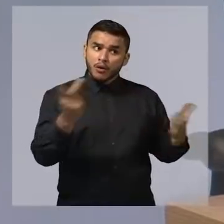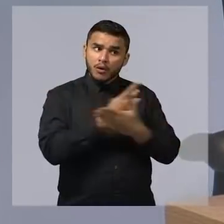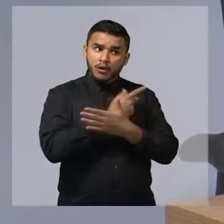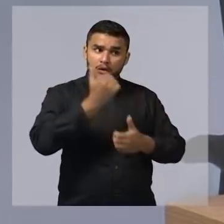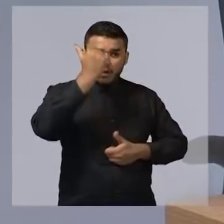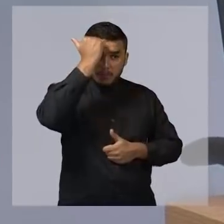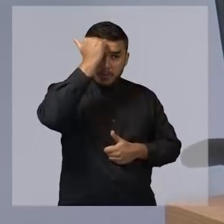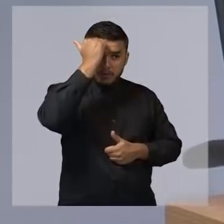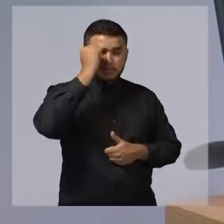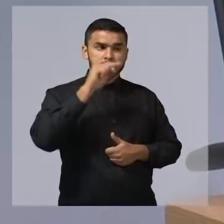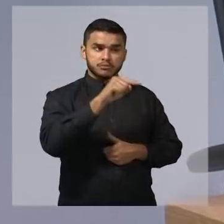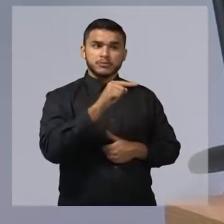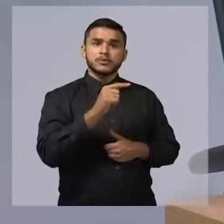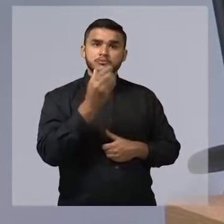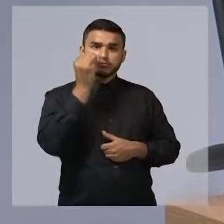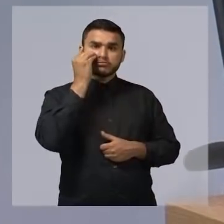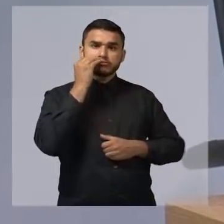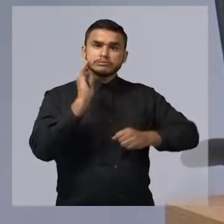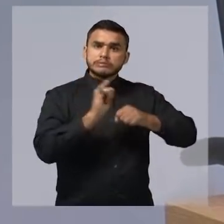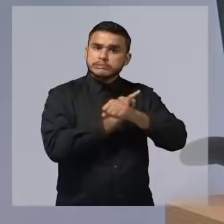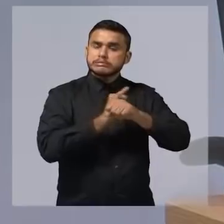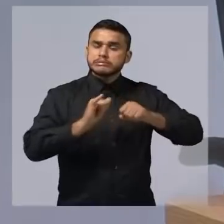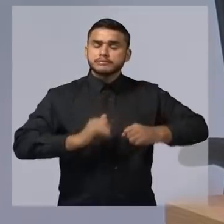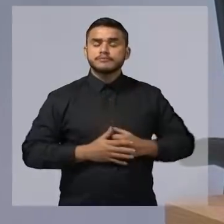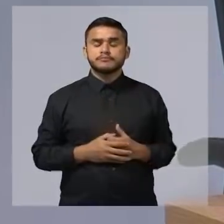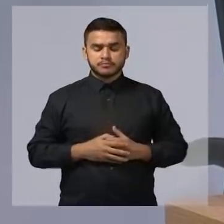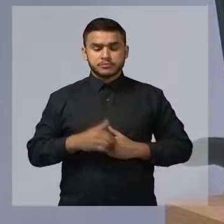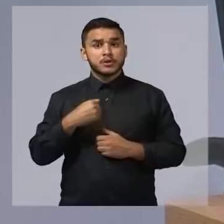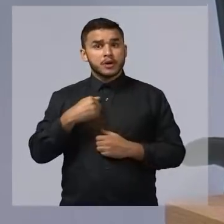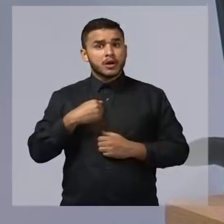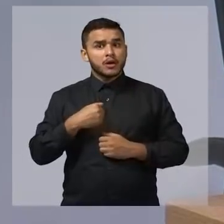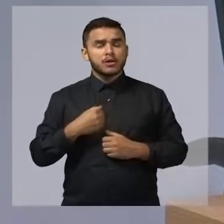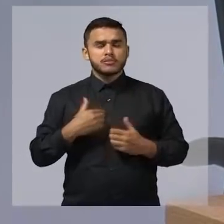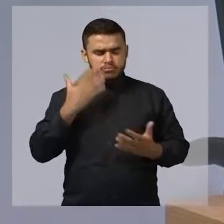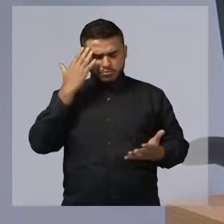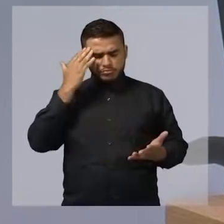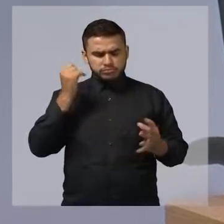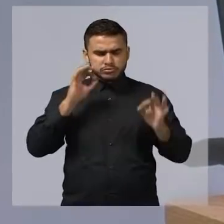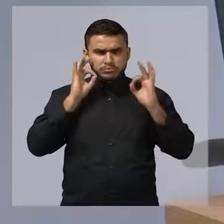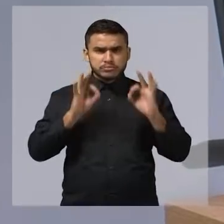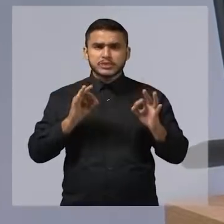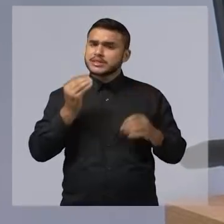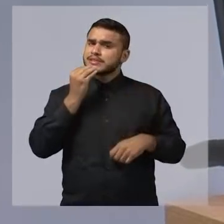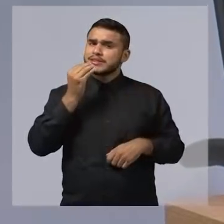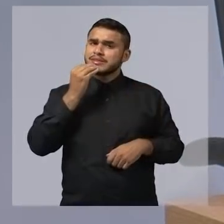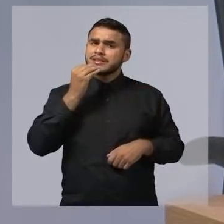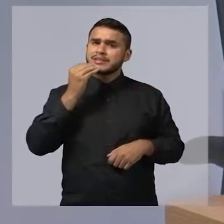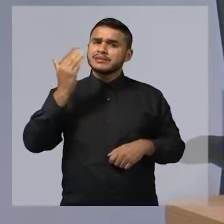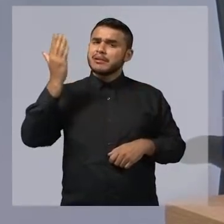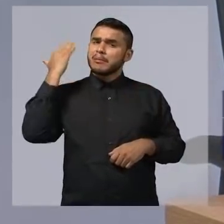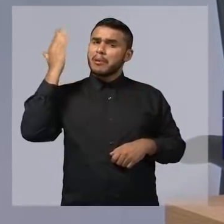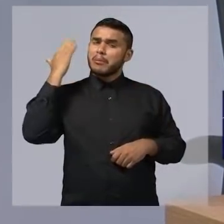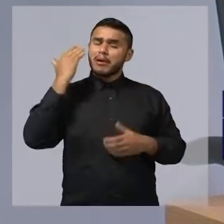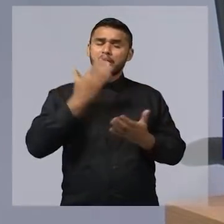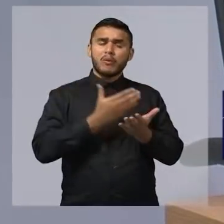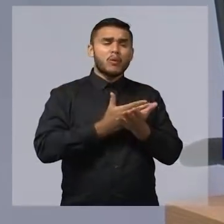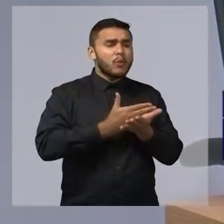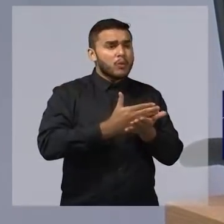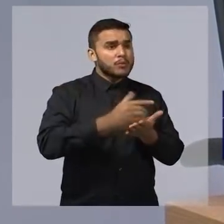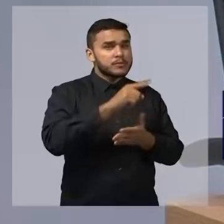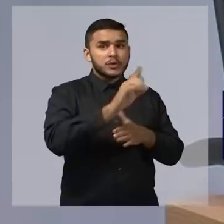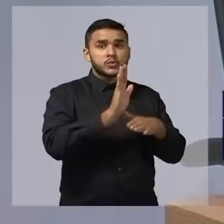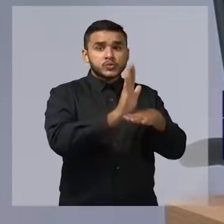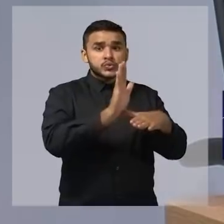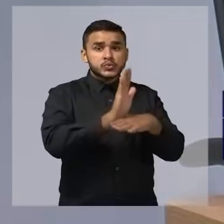para isso. É que eu, como cidadão, acho que isso deveria ter sido feito lá no começo da vida dele. Né? Mas, como ele